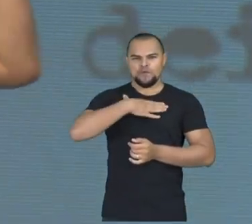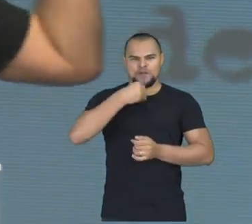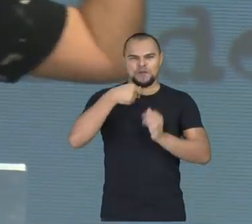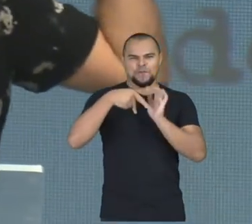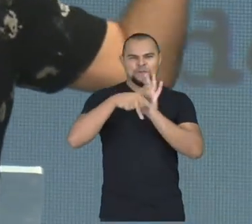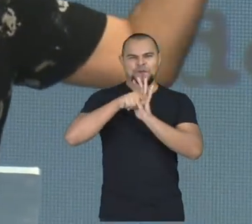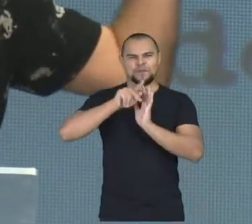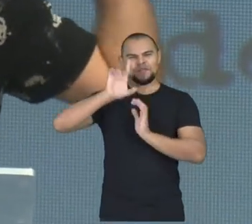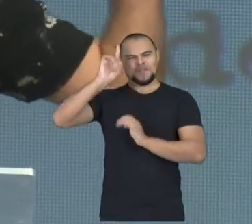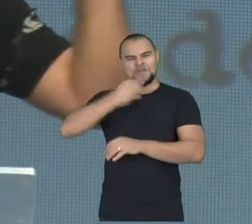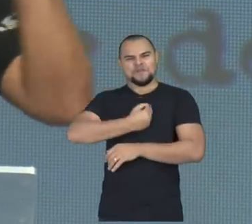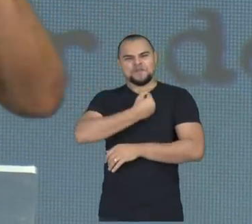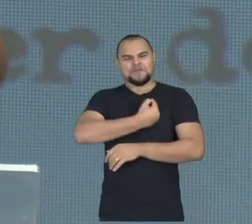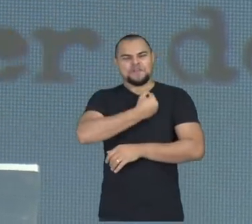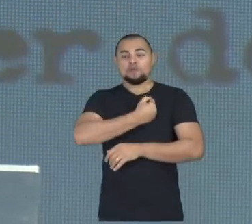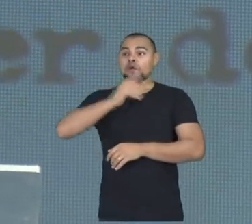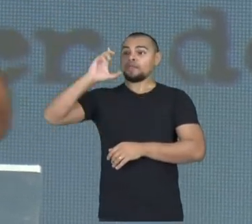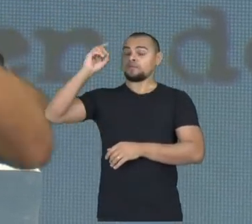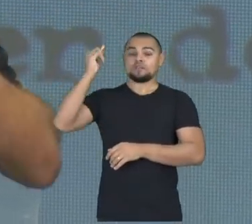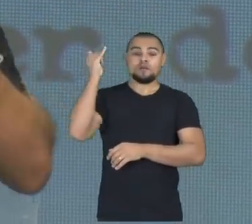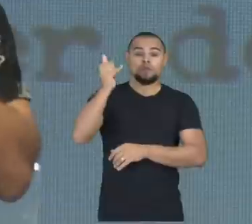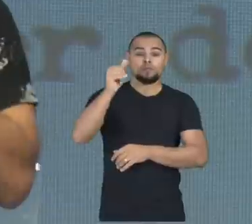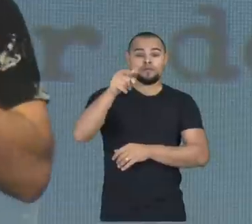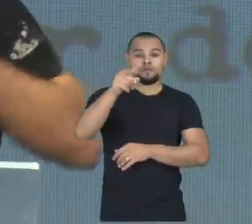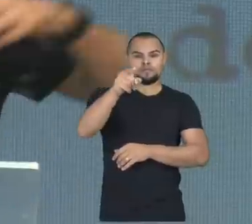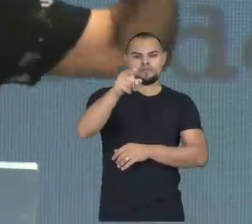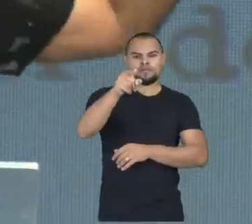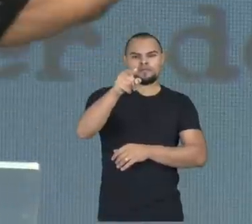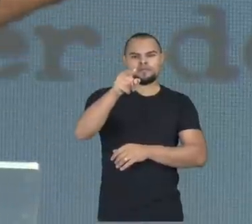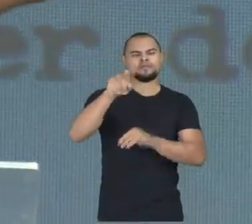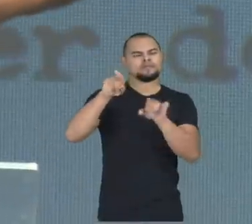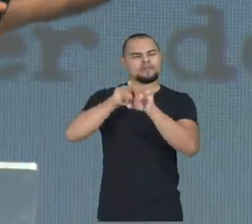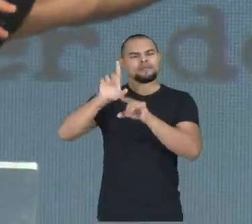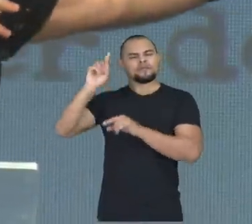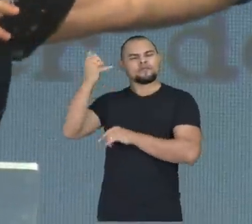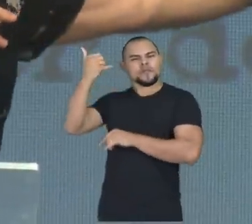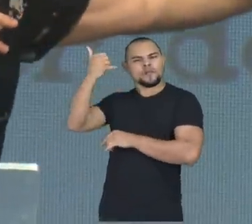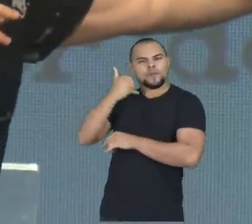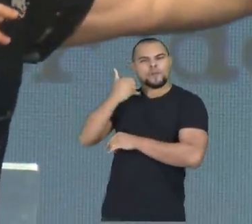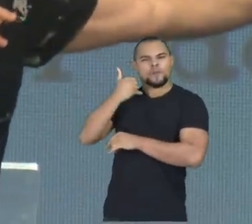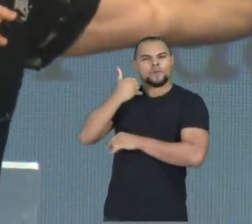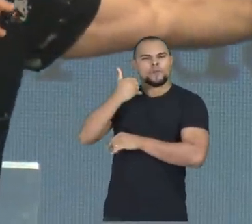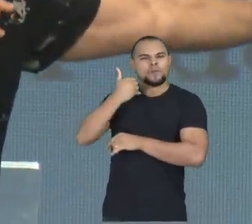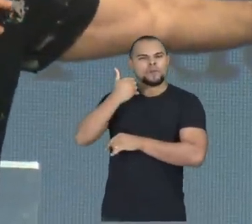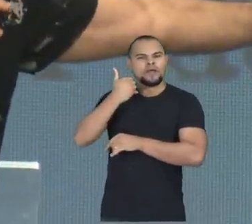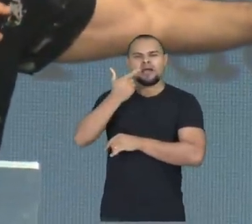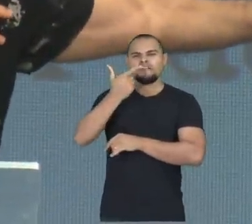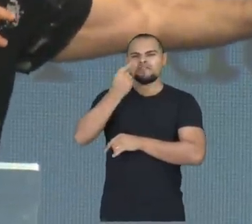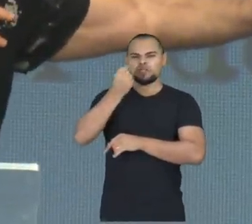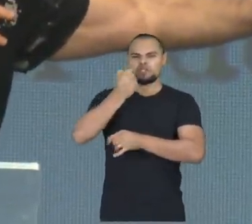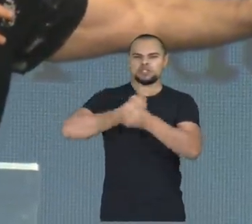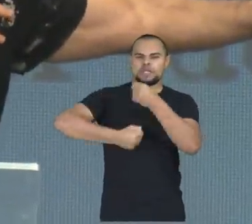E foi Deus quem falou para você, como Ele falou para mim, há mais de 20 anos.